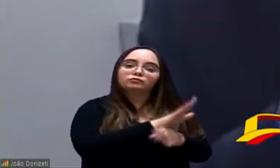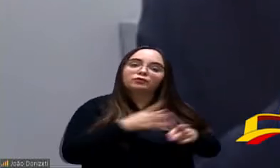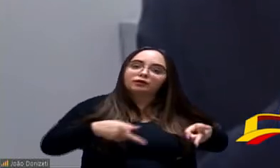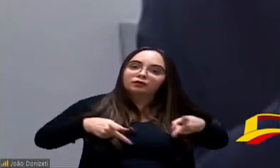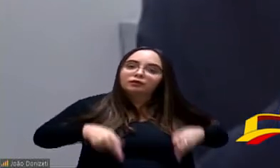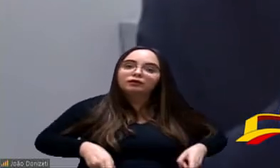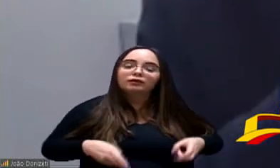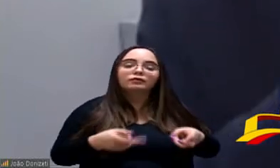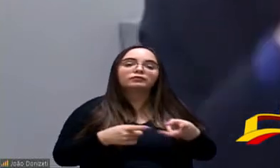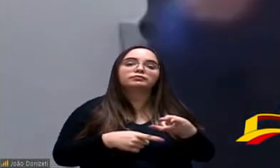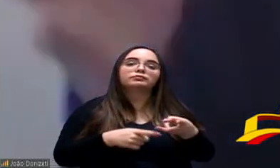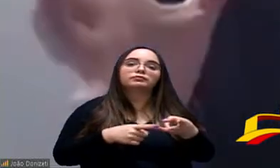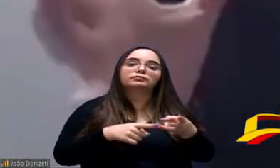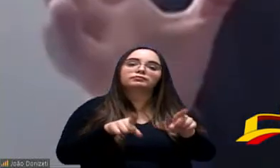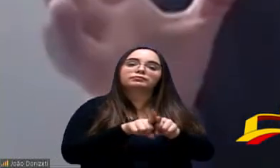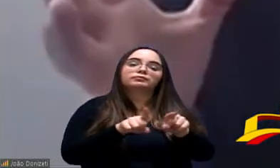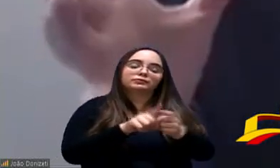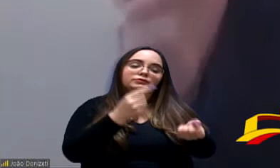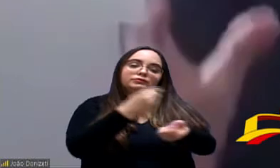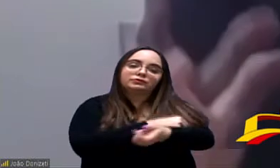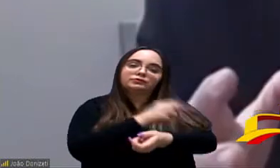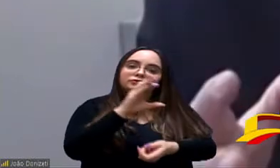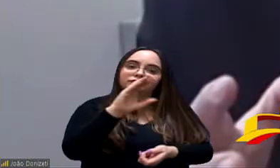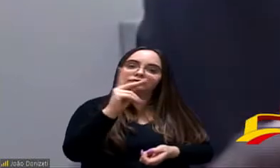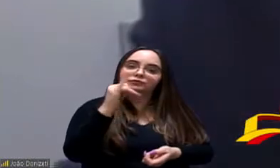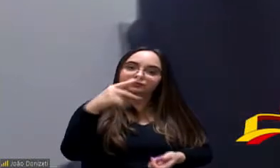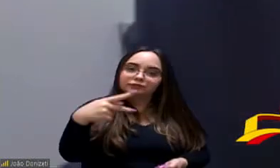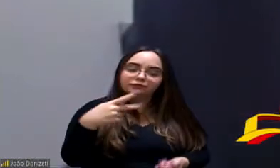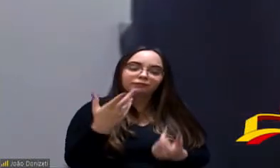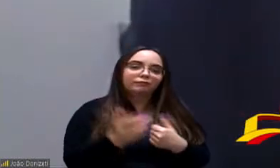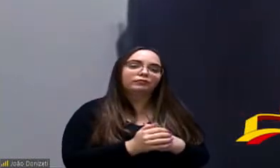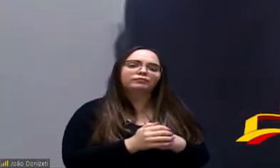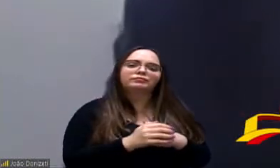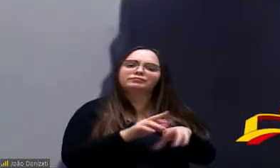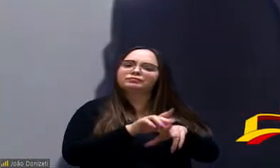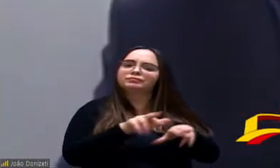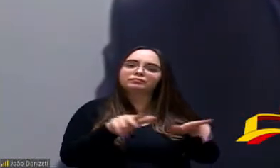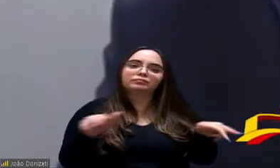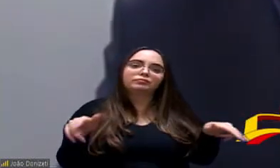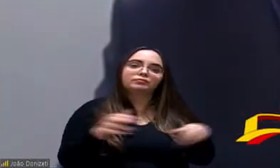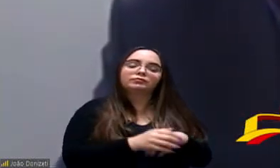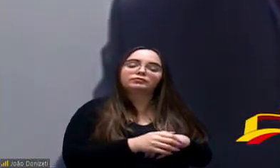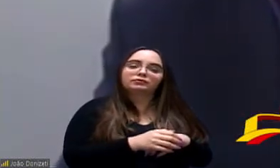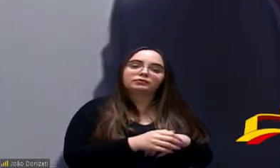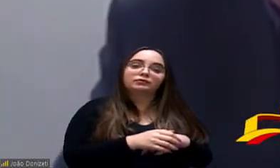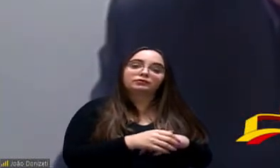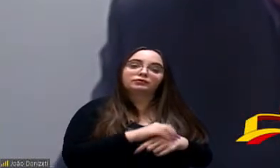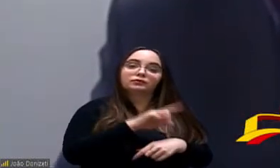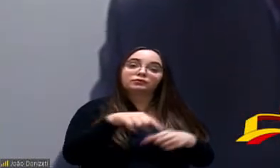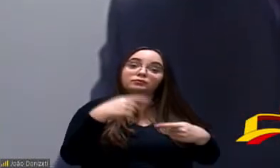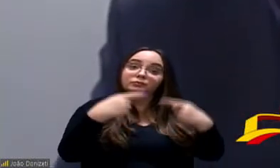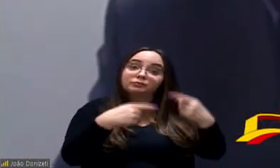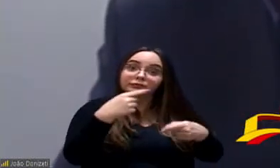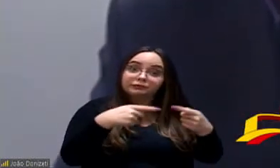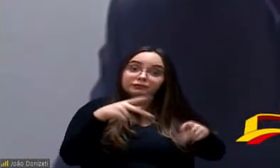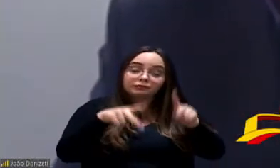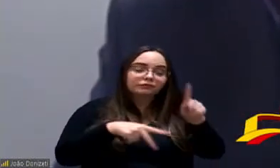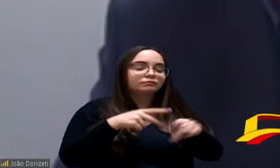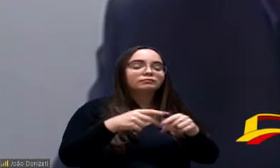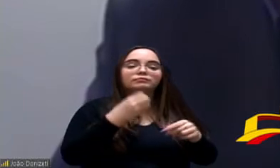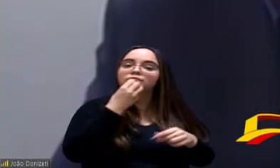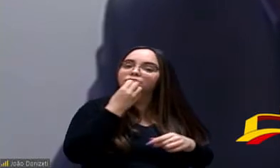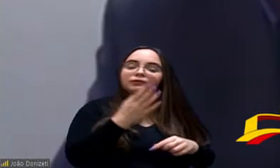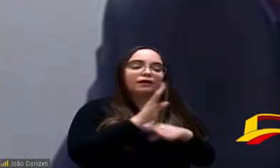chipagem, toda essa questão de política pública com relação a isso, valorizando essa turma, porque